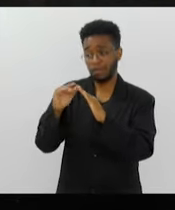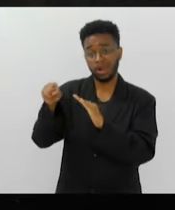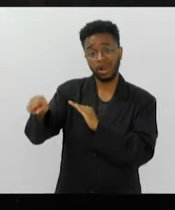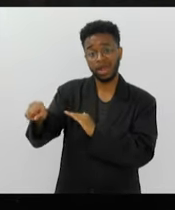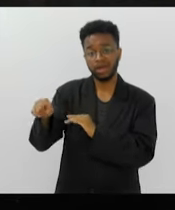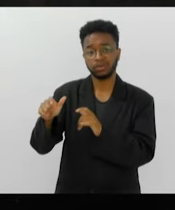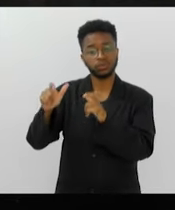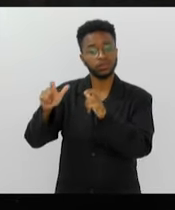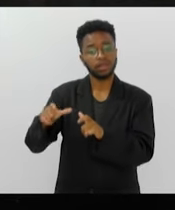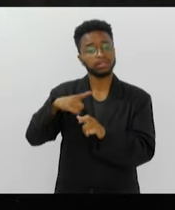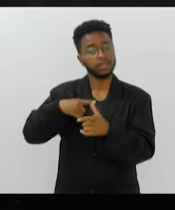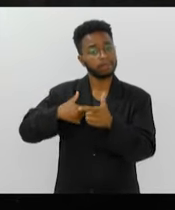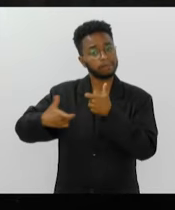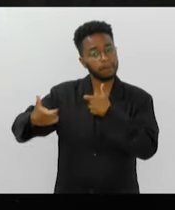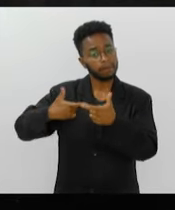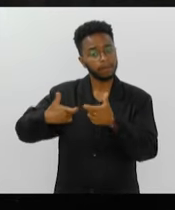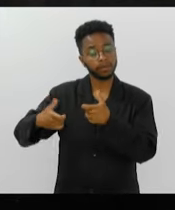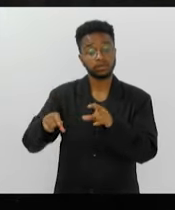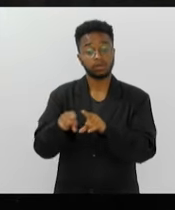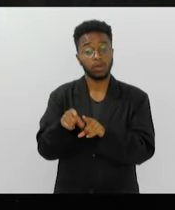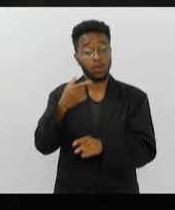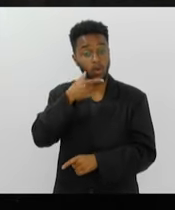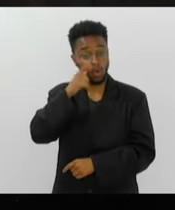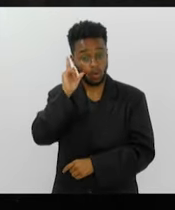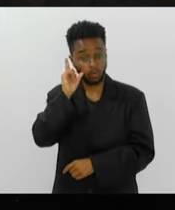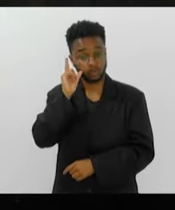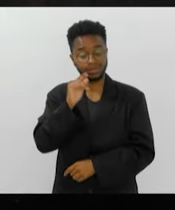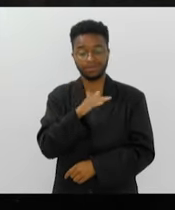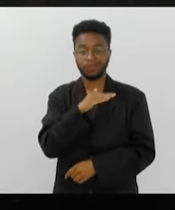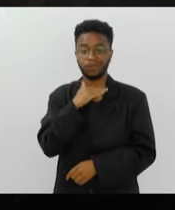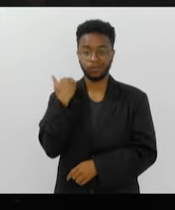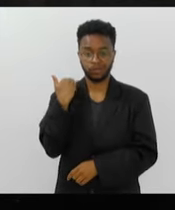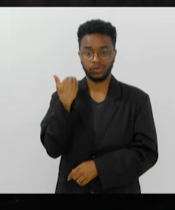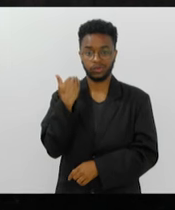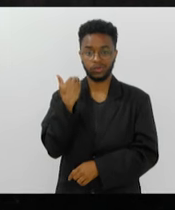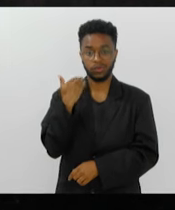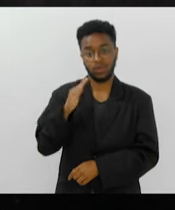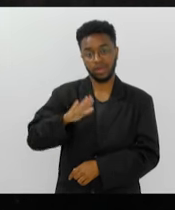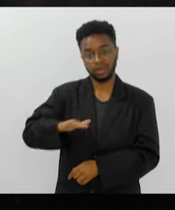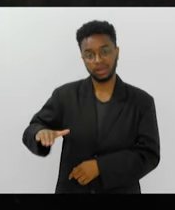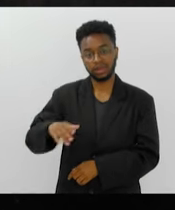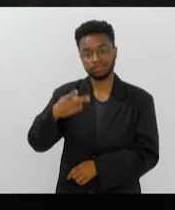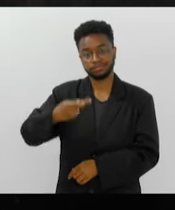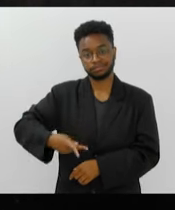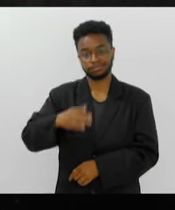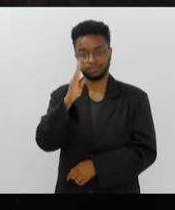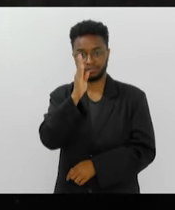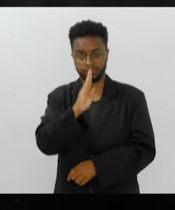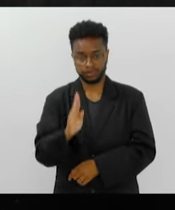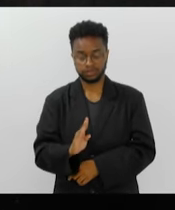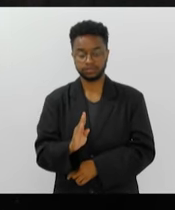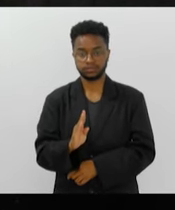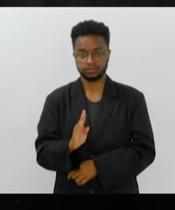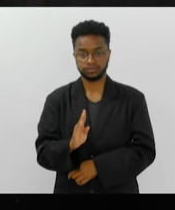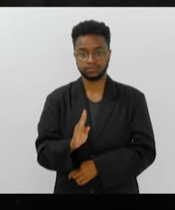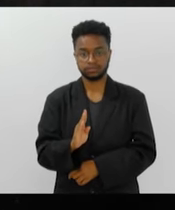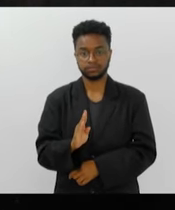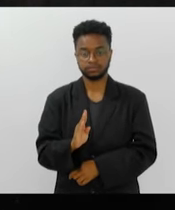mórbida E ontem morreu uma criança brasileira